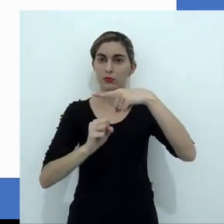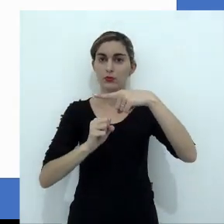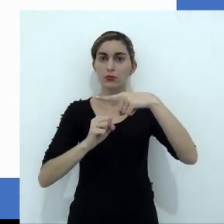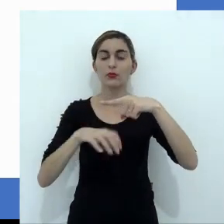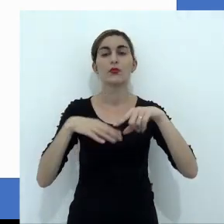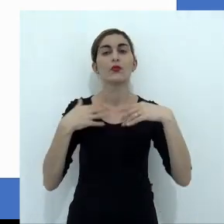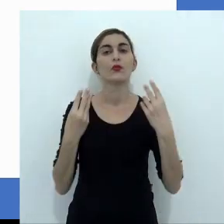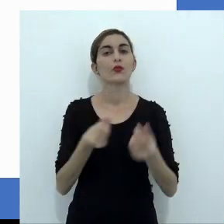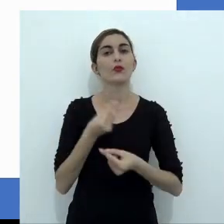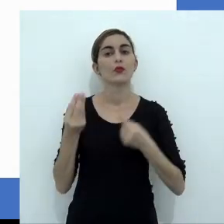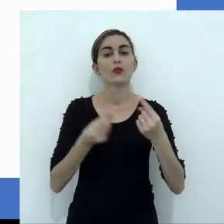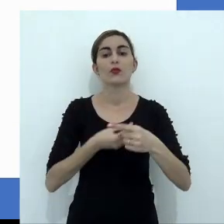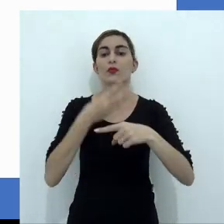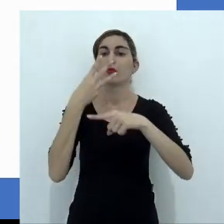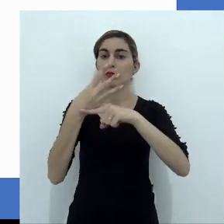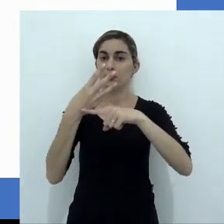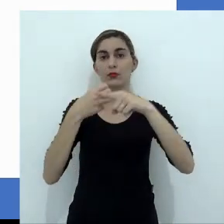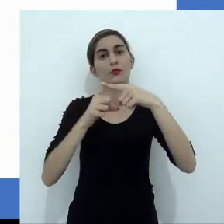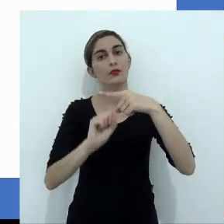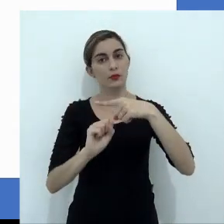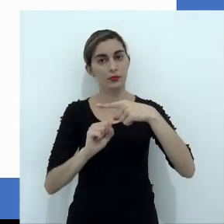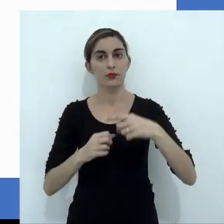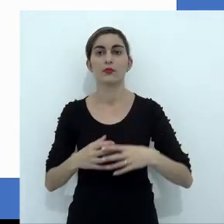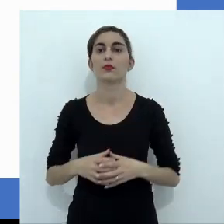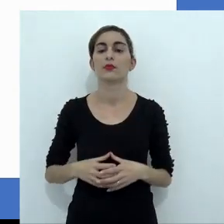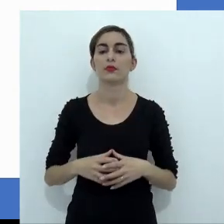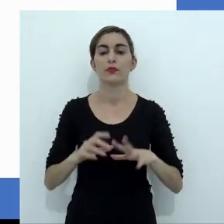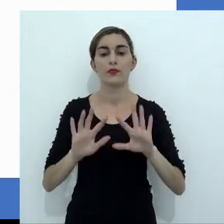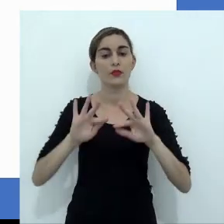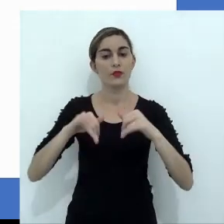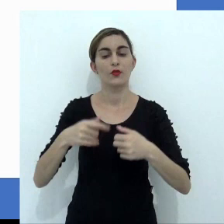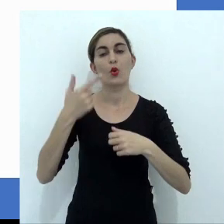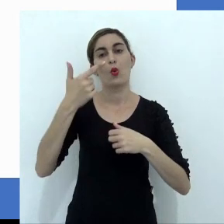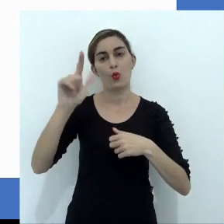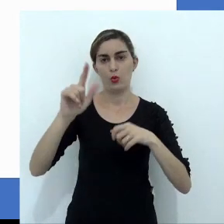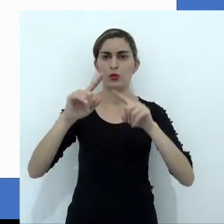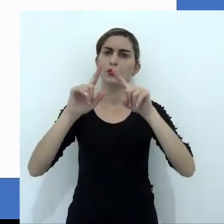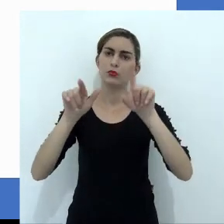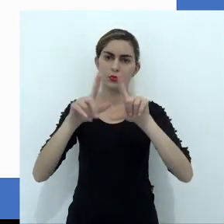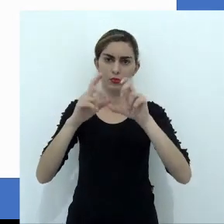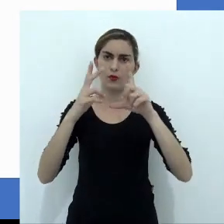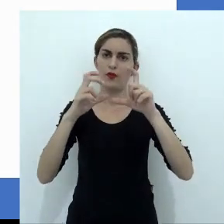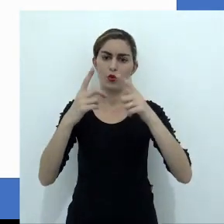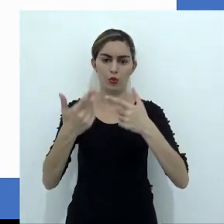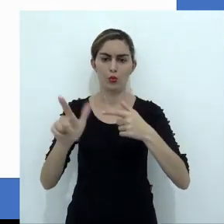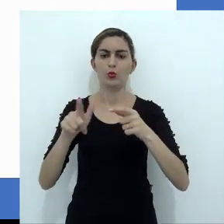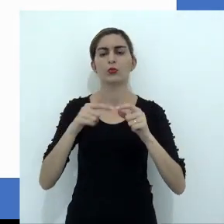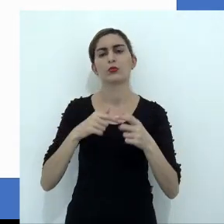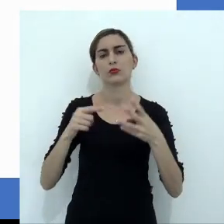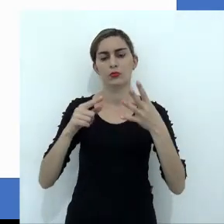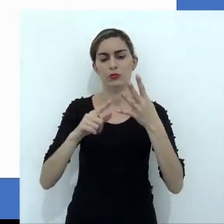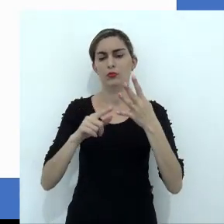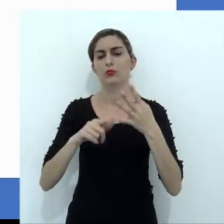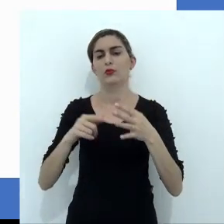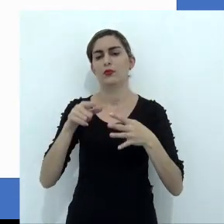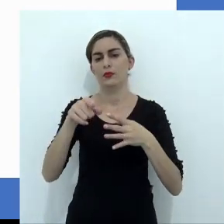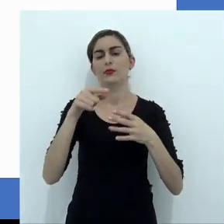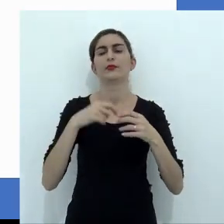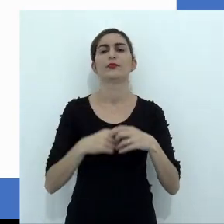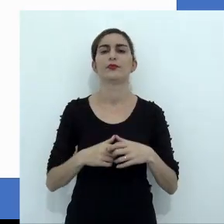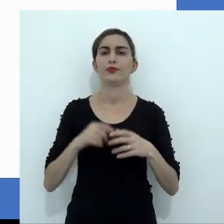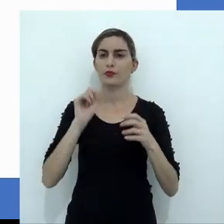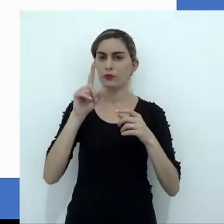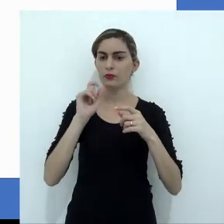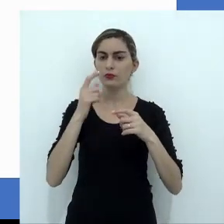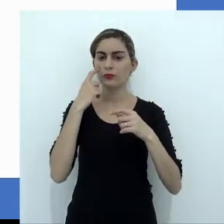vai representar aí? Vai ser a fração 3/8. E finalizando com essa figurinha aí, ó, com as partes utilizadas pintadas